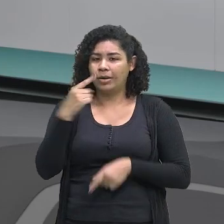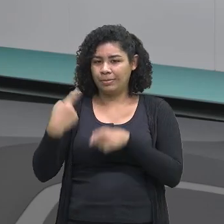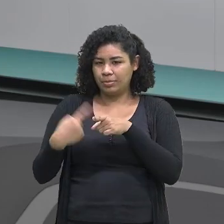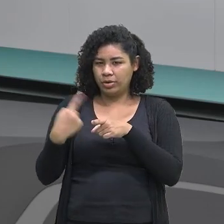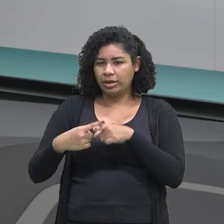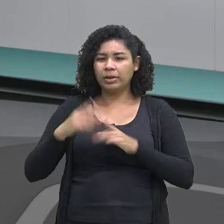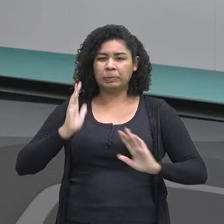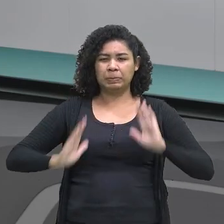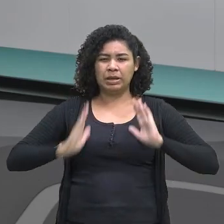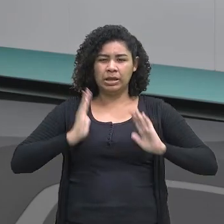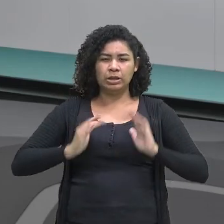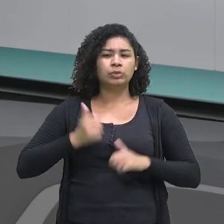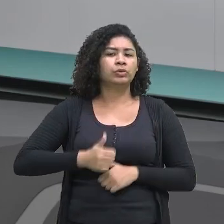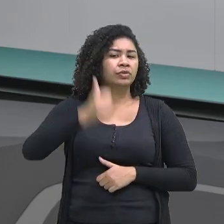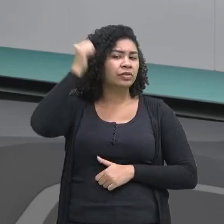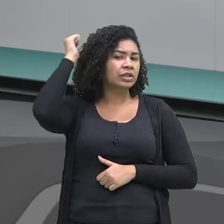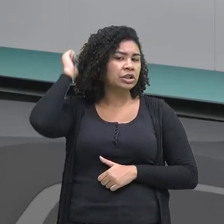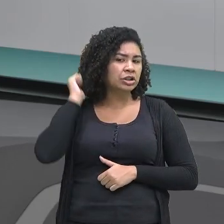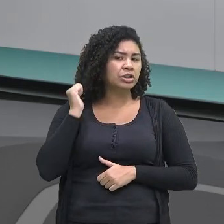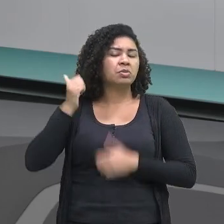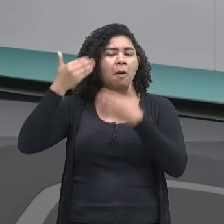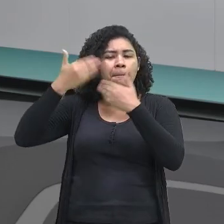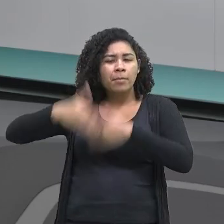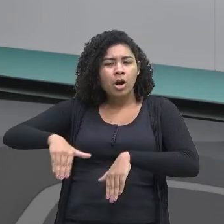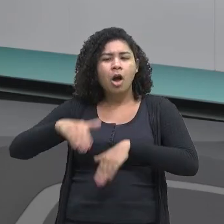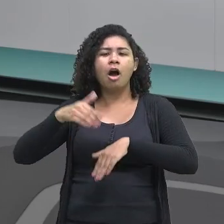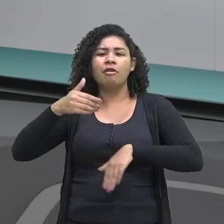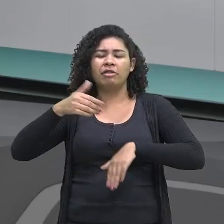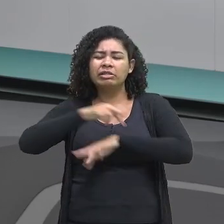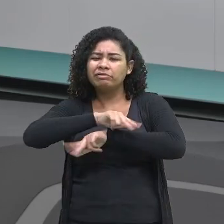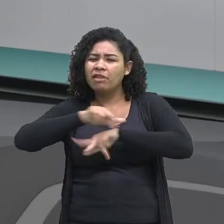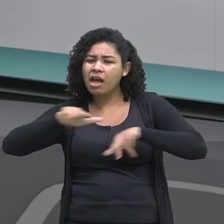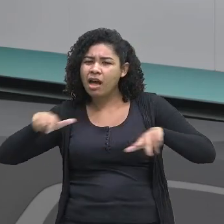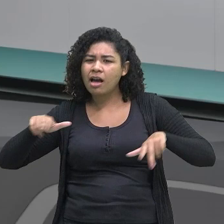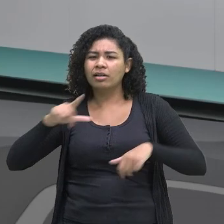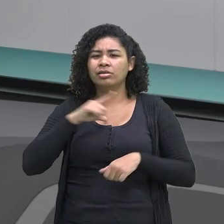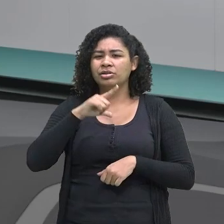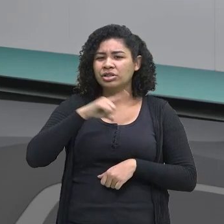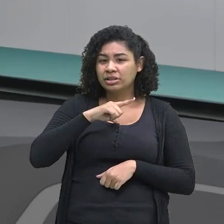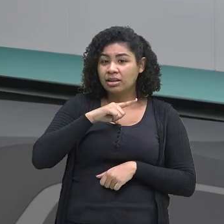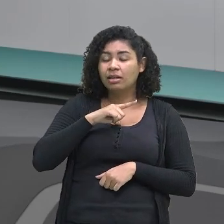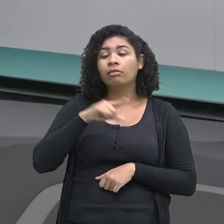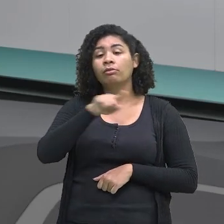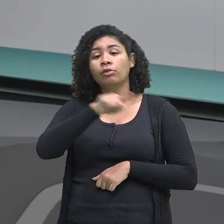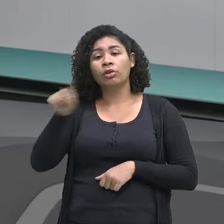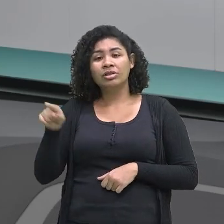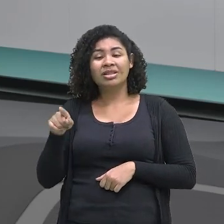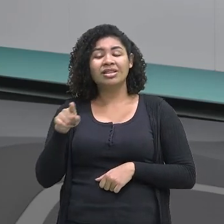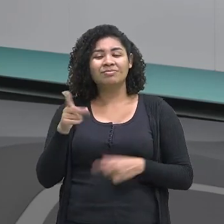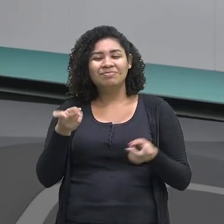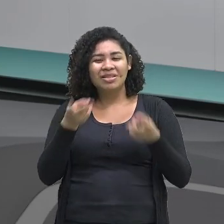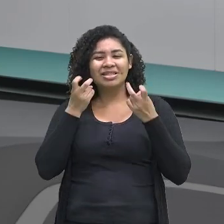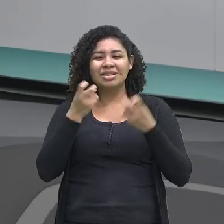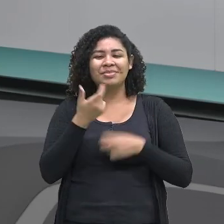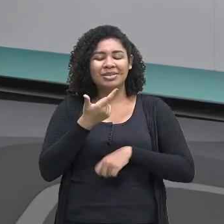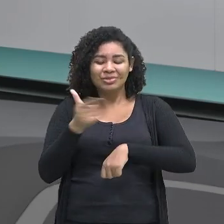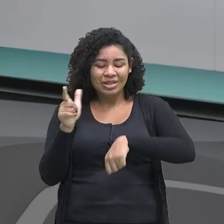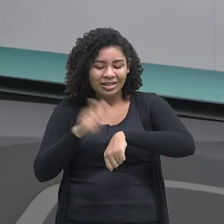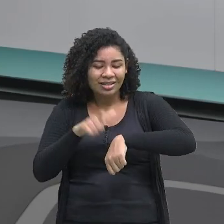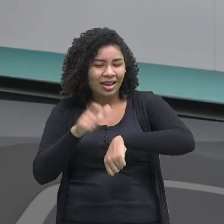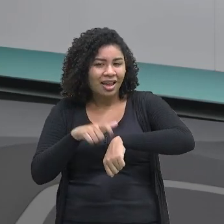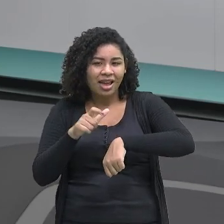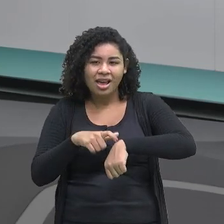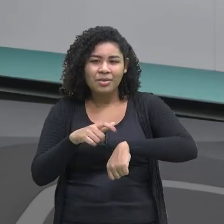época de vestibular e outras avaliações, né, de larga escala, vocês vão ver que a gente não tem tanto tempo